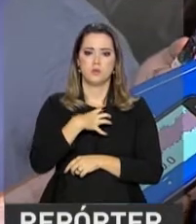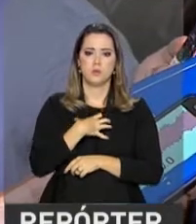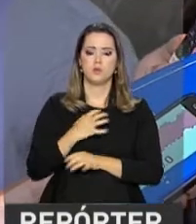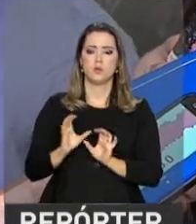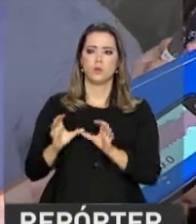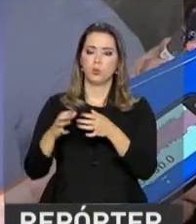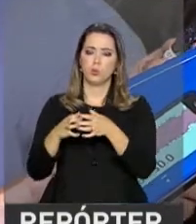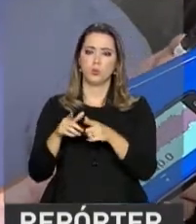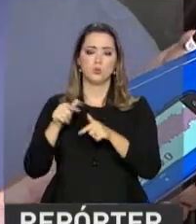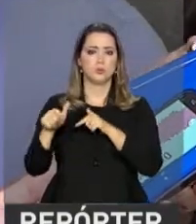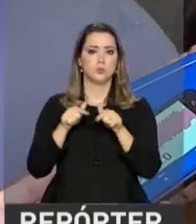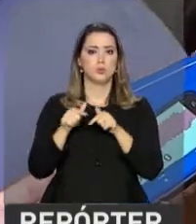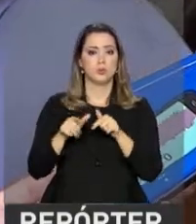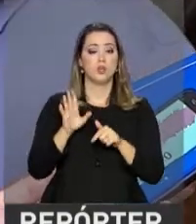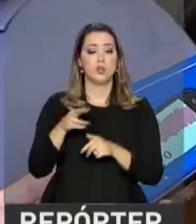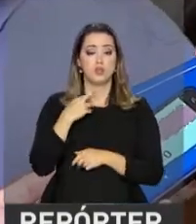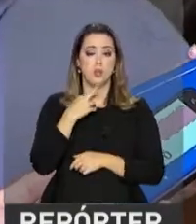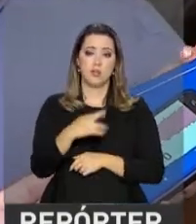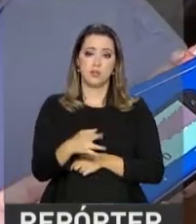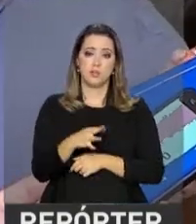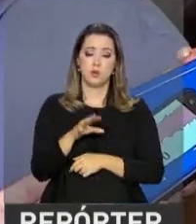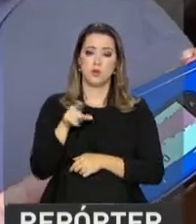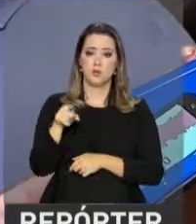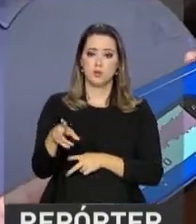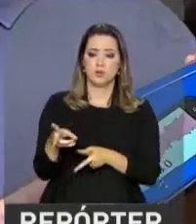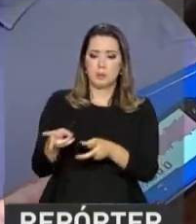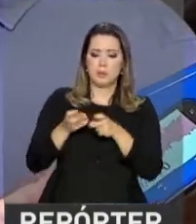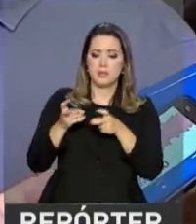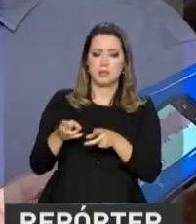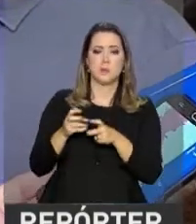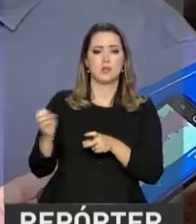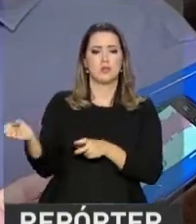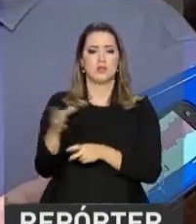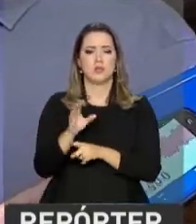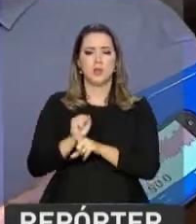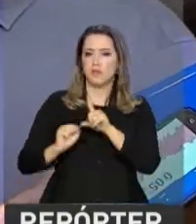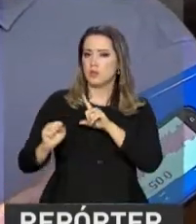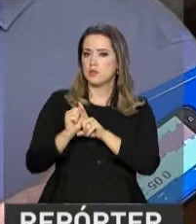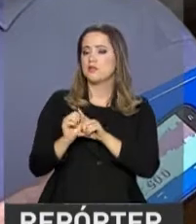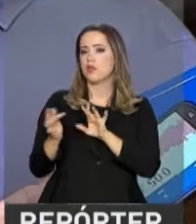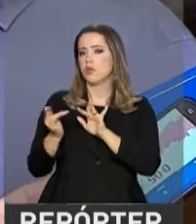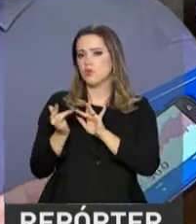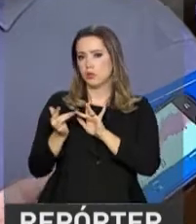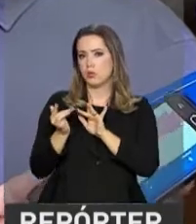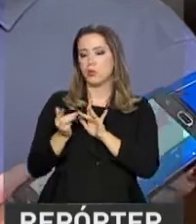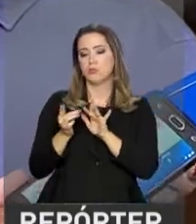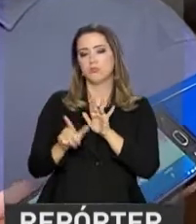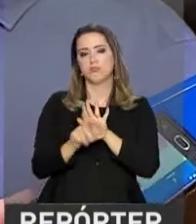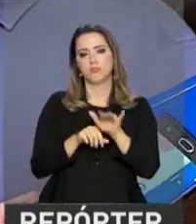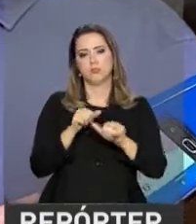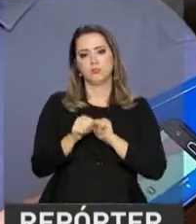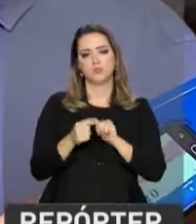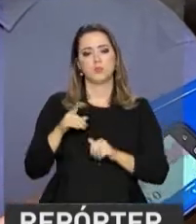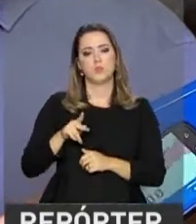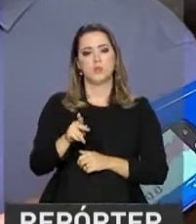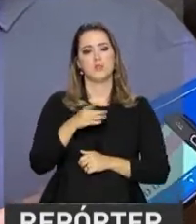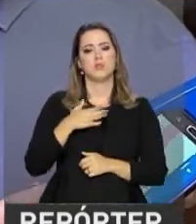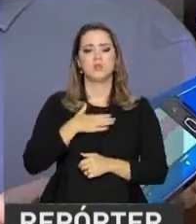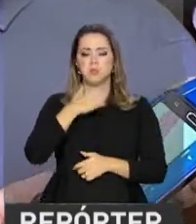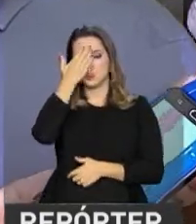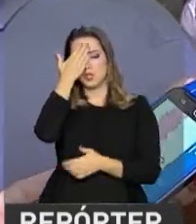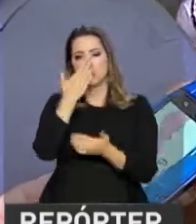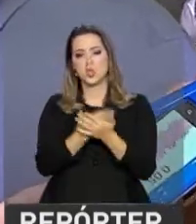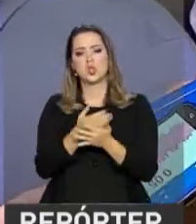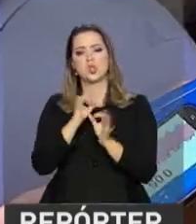parlamentares já as consequências deste novo posicionamento da sociedade e isso tudo me deixa cada vez mais convicto